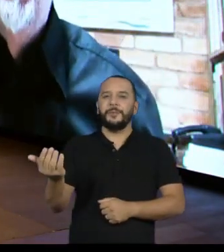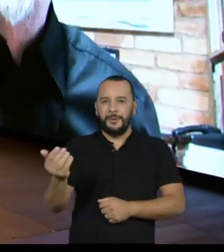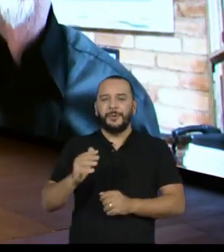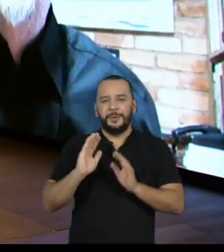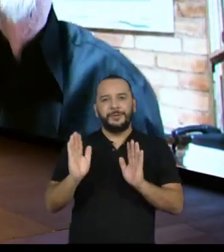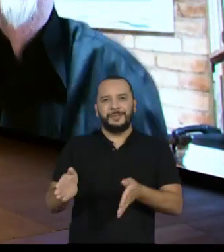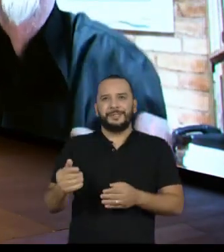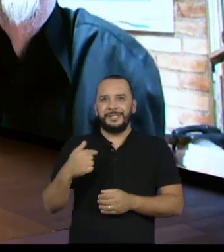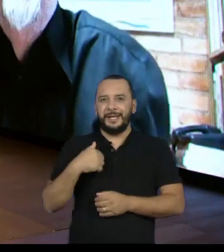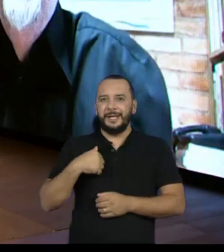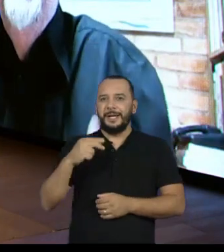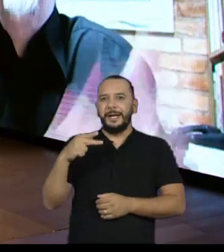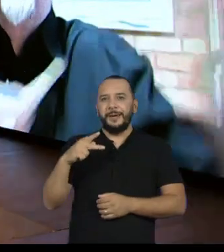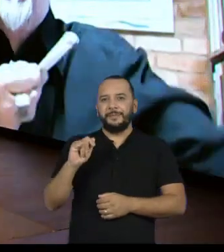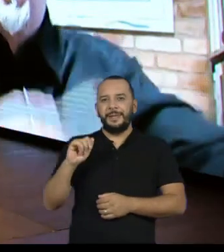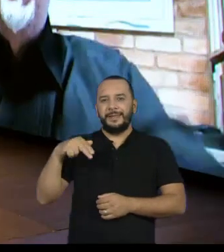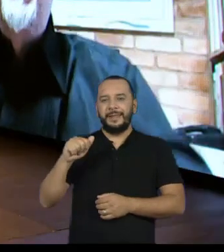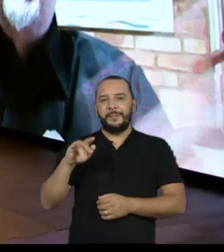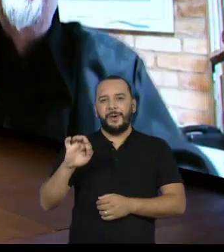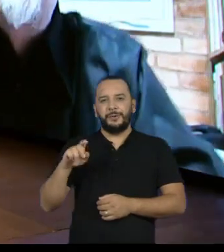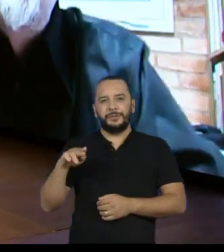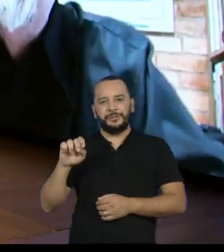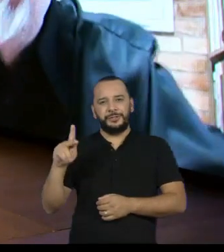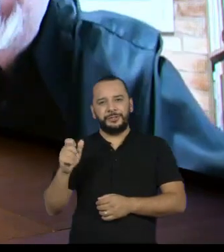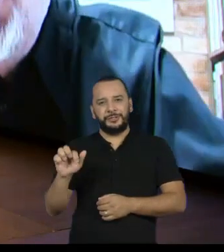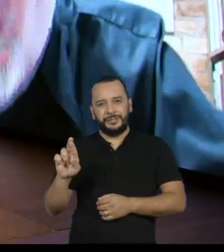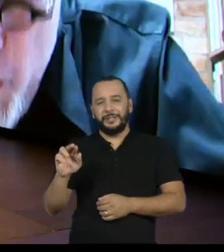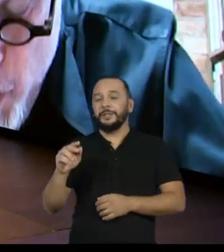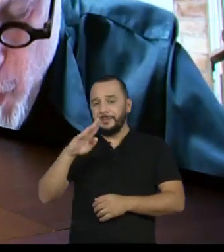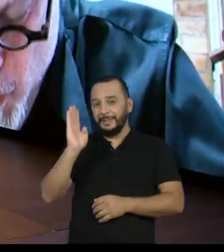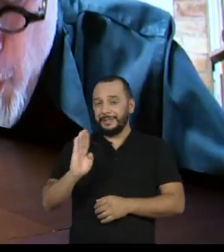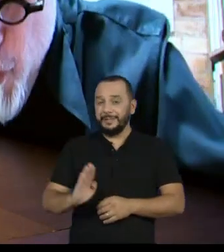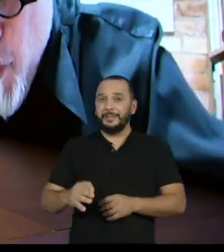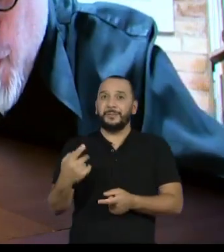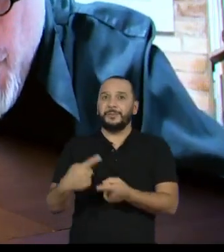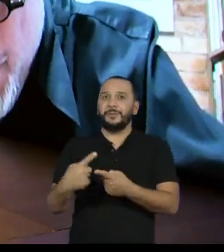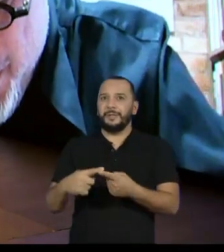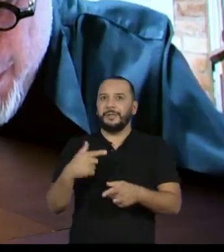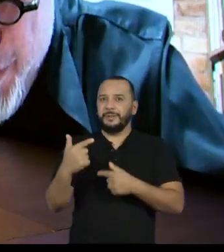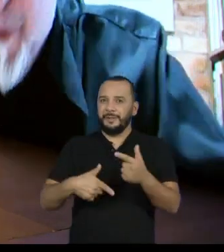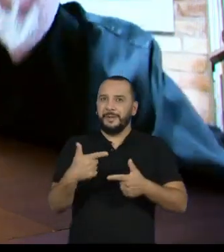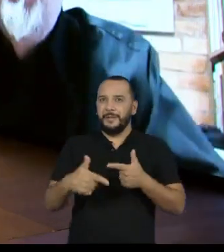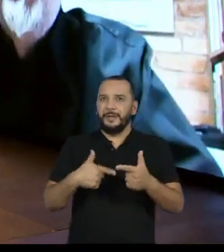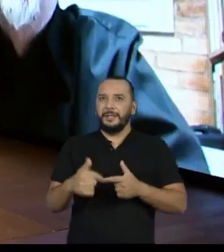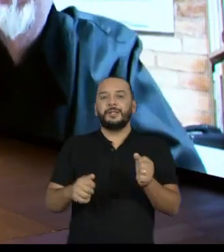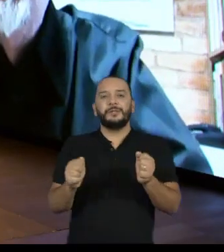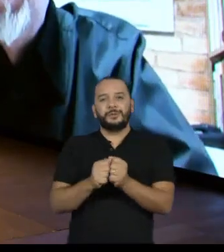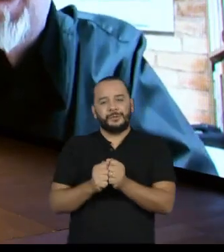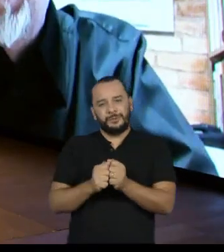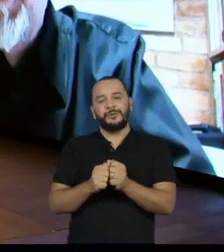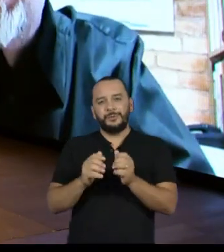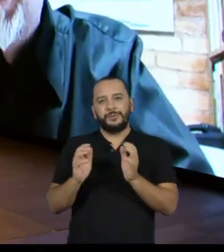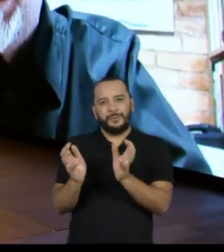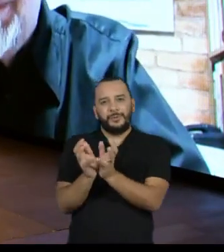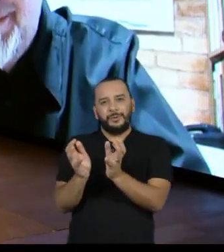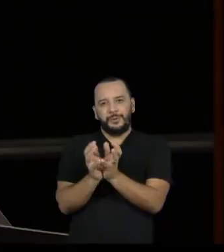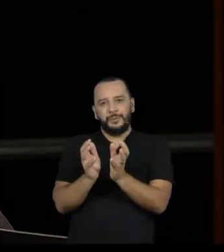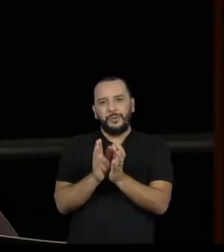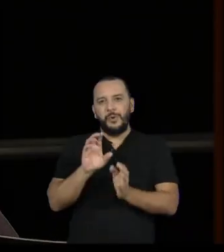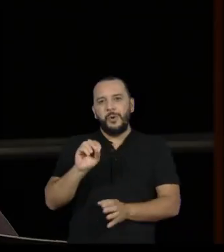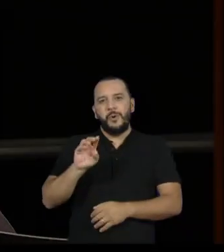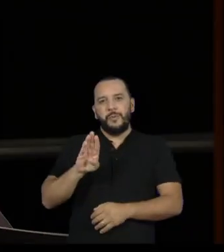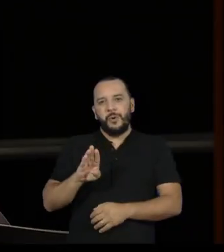filme. É. E essas Incrível, imagens são do amei. nosso arquivo aqui da TV Cultura, Olha, ricas, né? Maravilha, a Helena Katz me